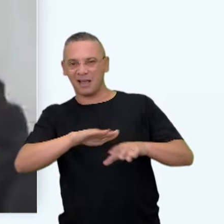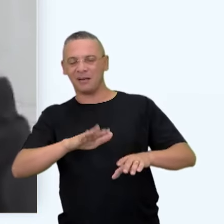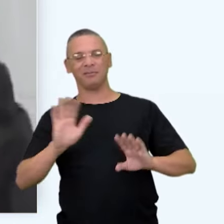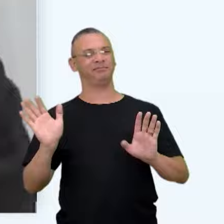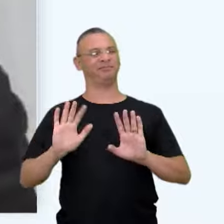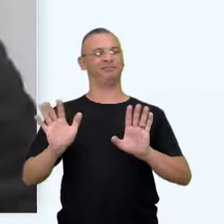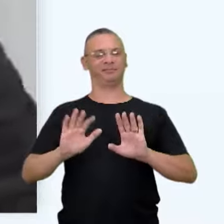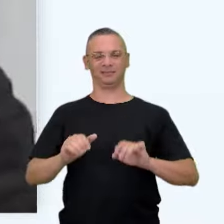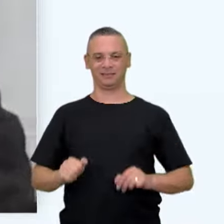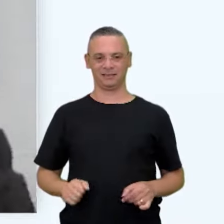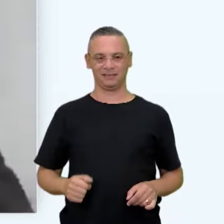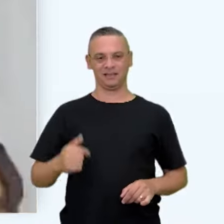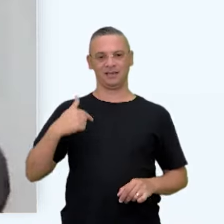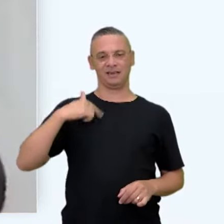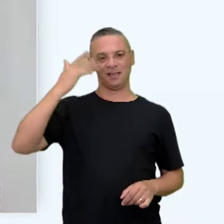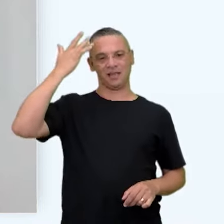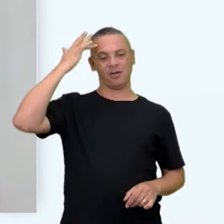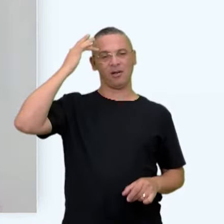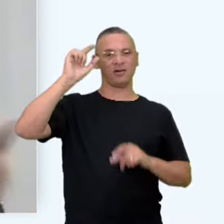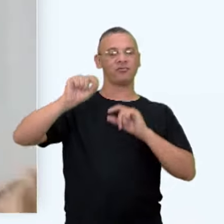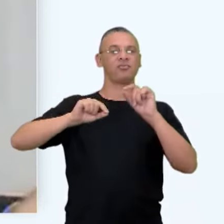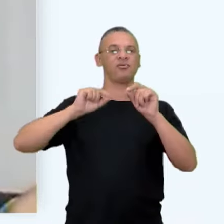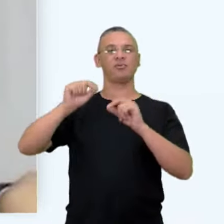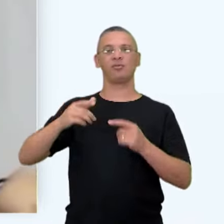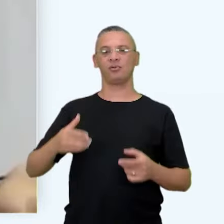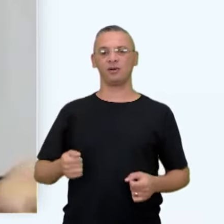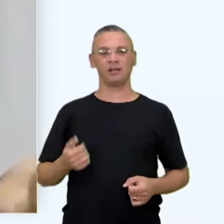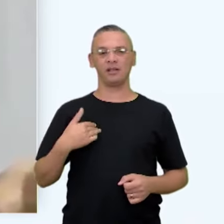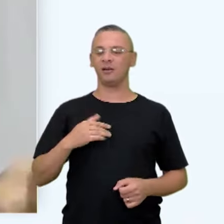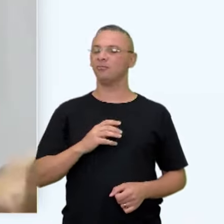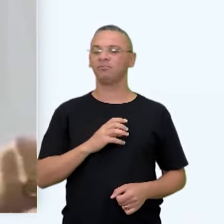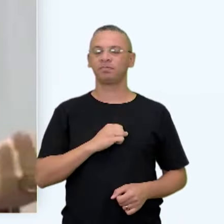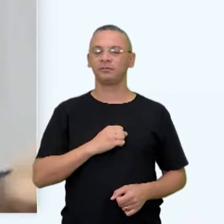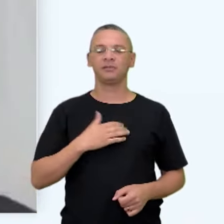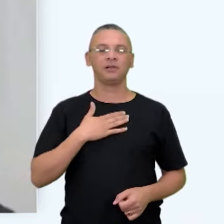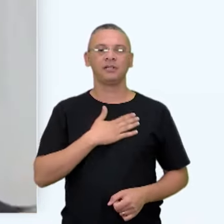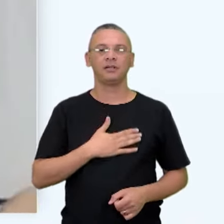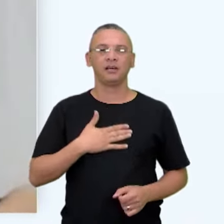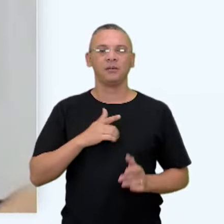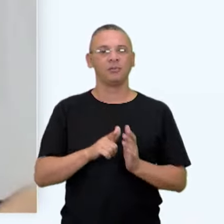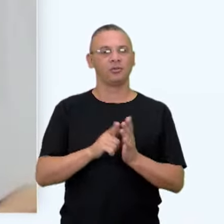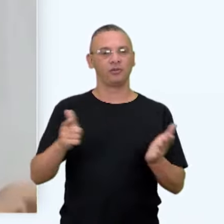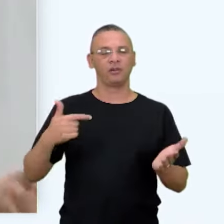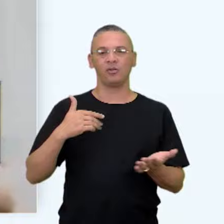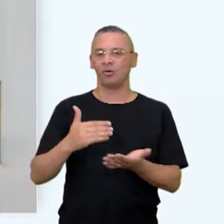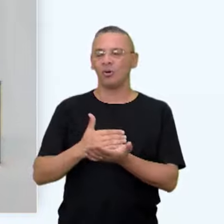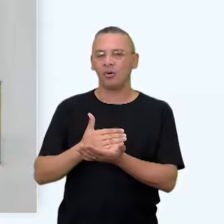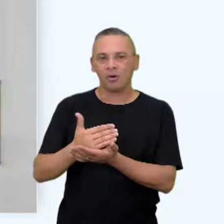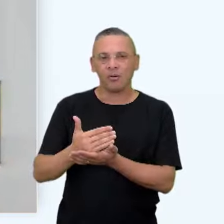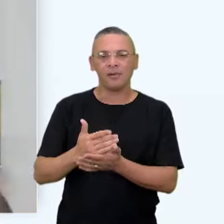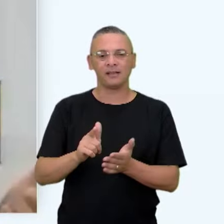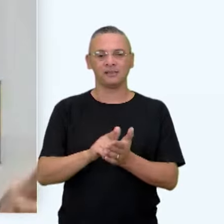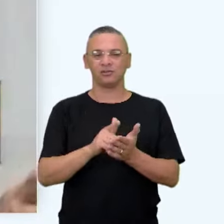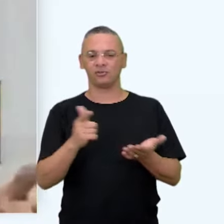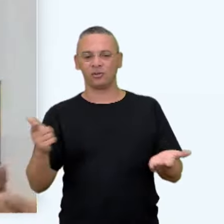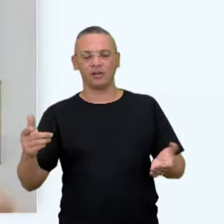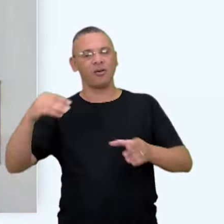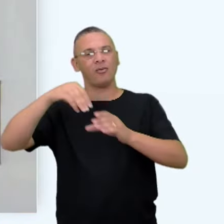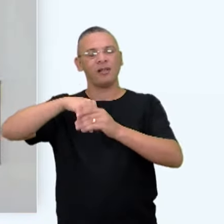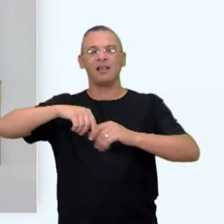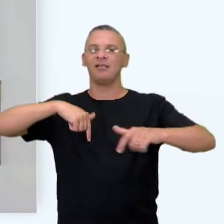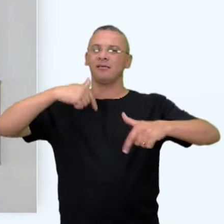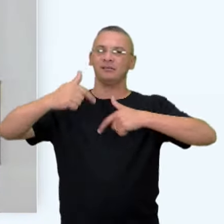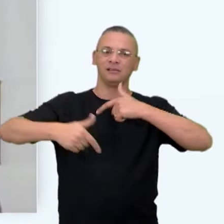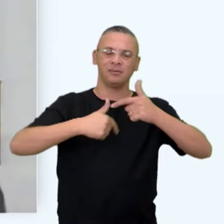bem, acho que faz bem. Eu adoro jornal. Eu comecei minha carreira dentro de jornal, eu faço